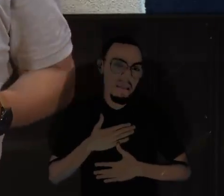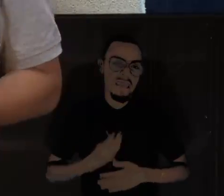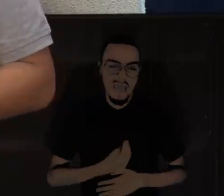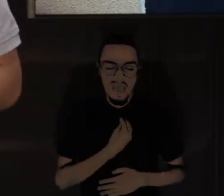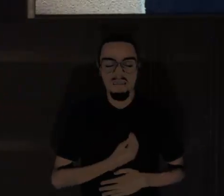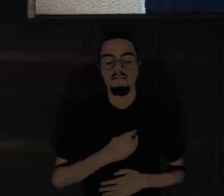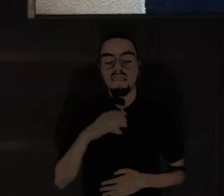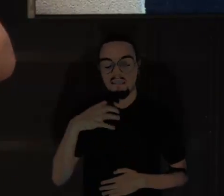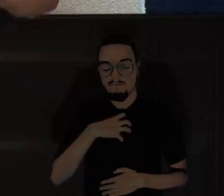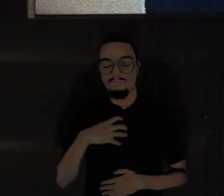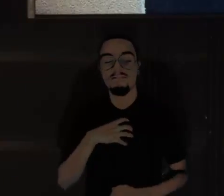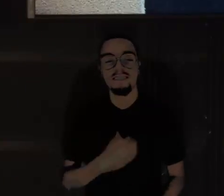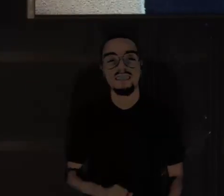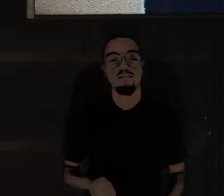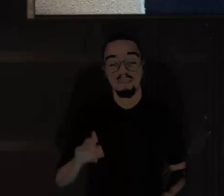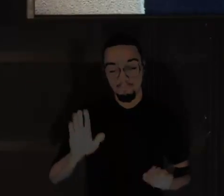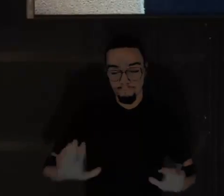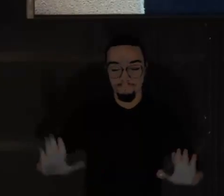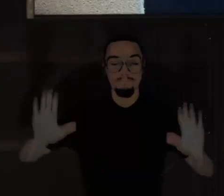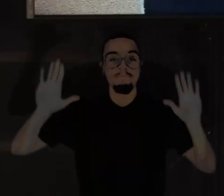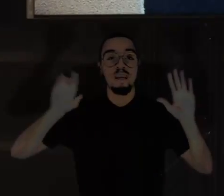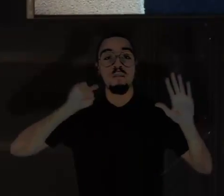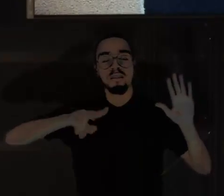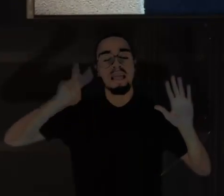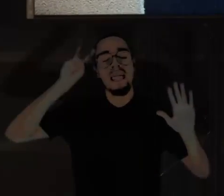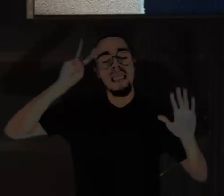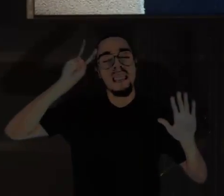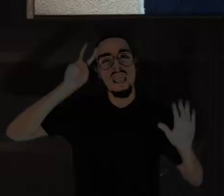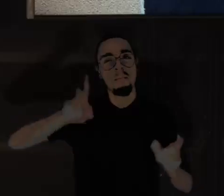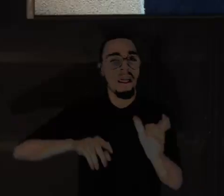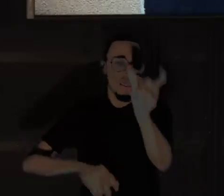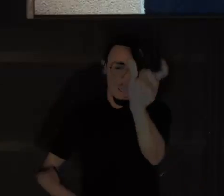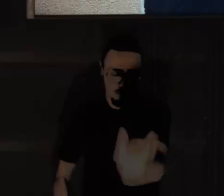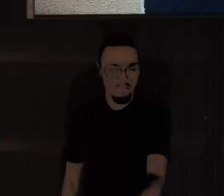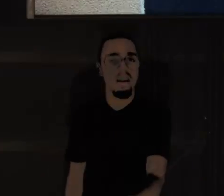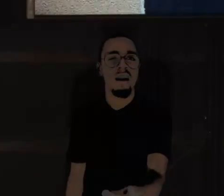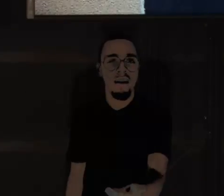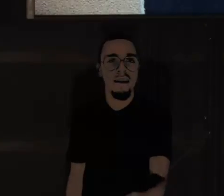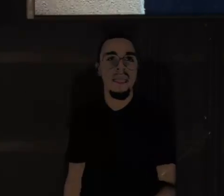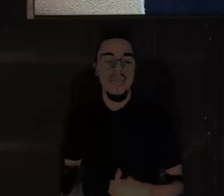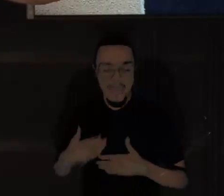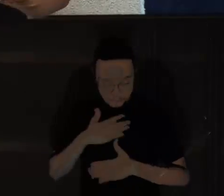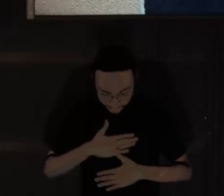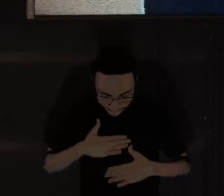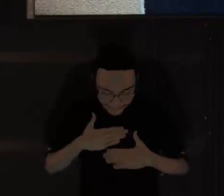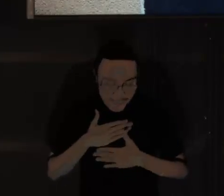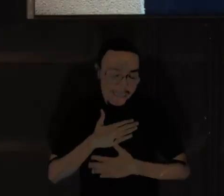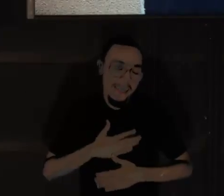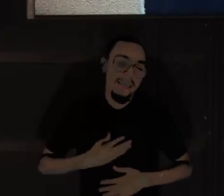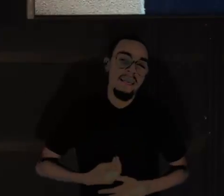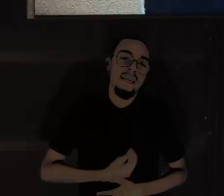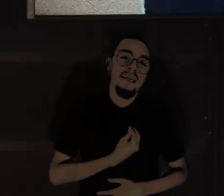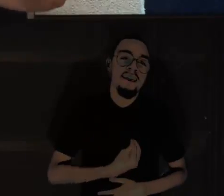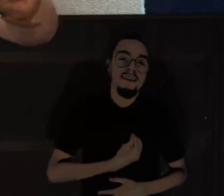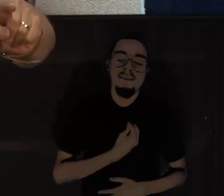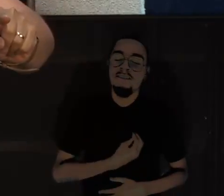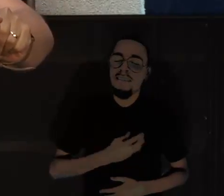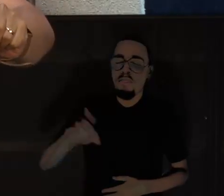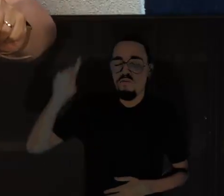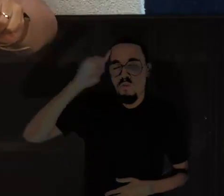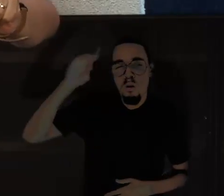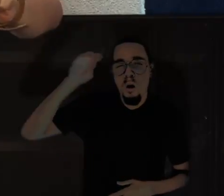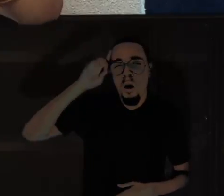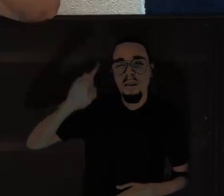Levante sua mão para cá. Se você lembrar quem você é, você vai sentir prazer todos os dias da sua vida, dias bons e dias